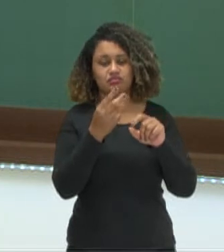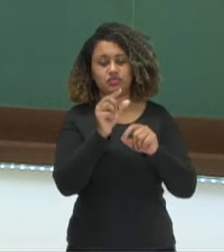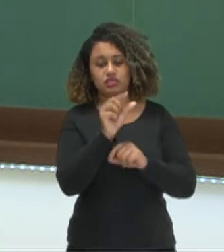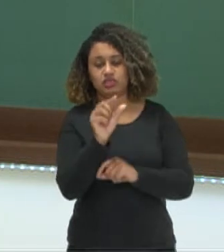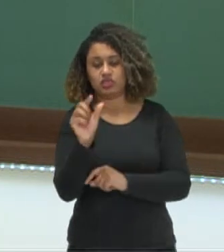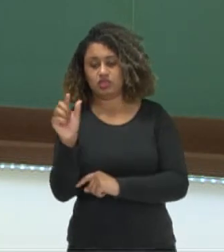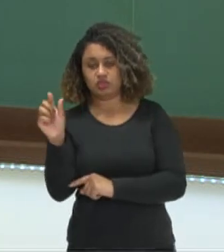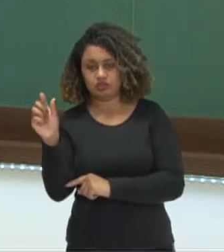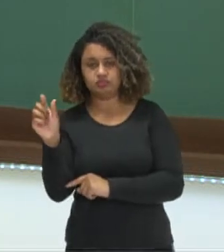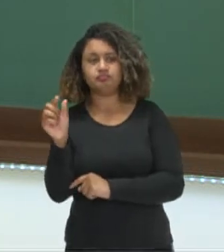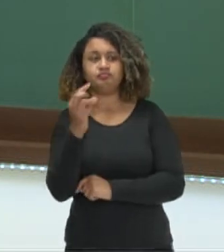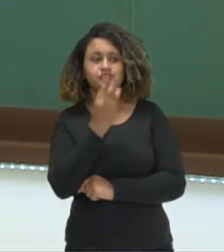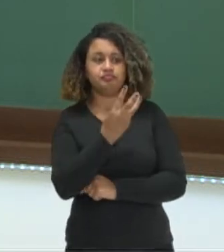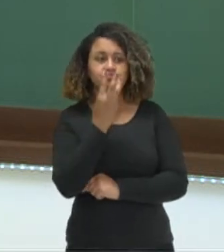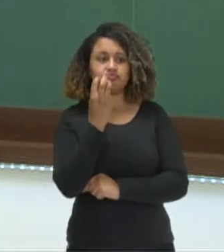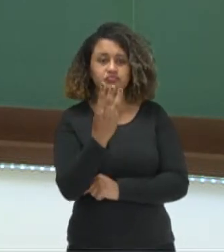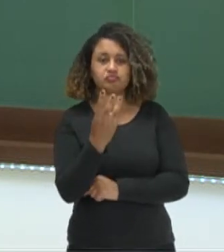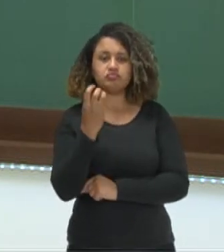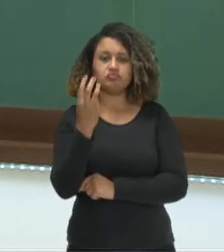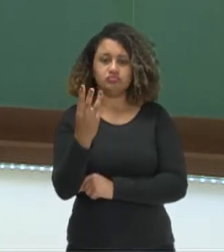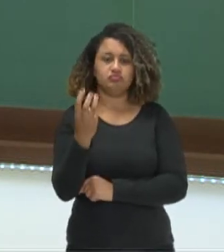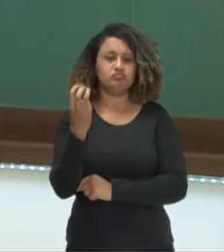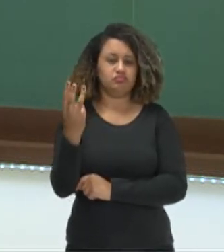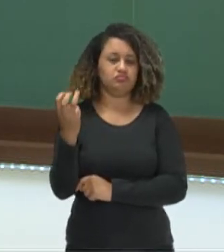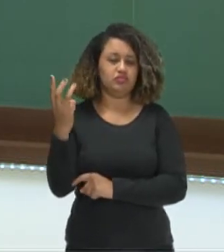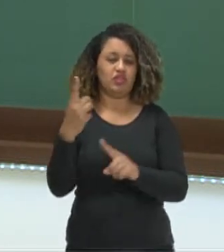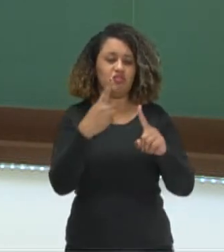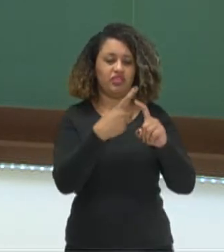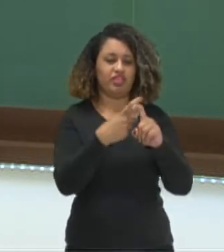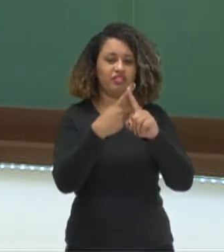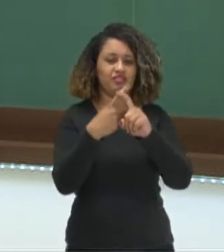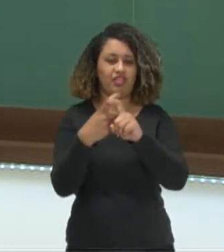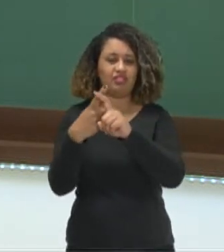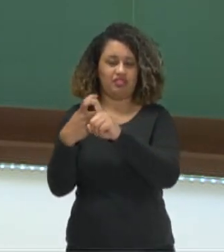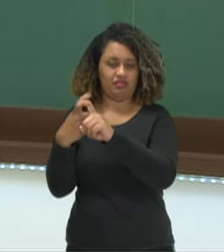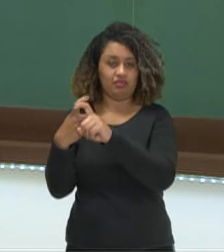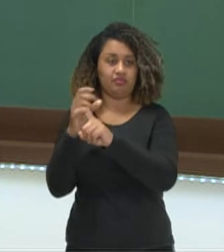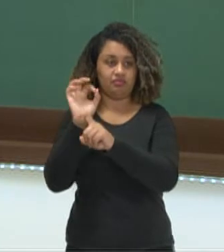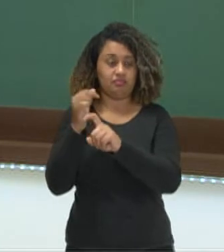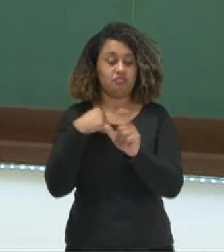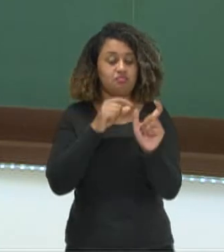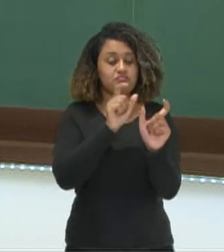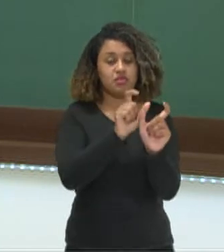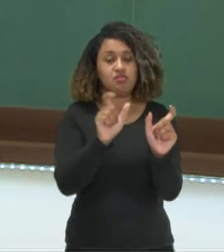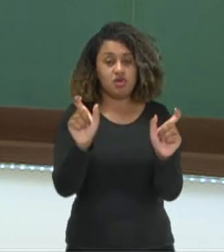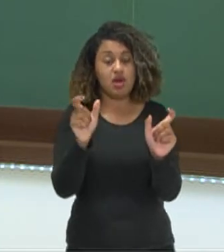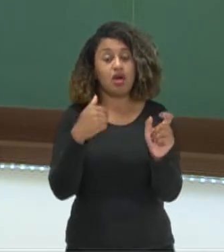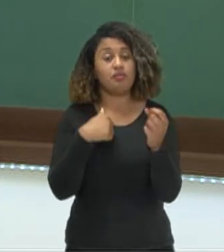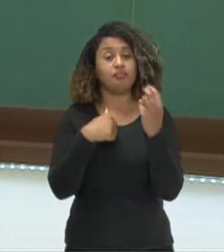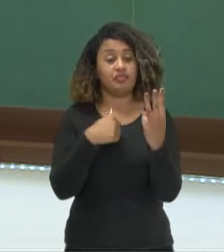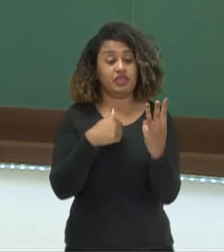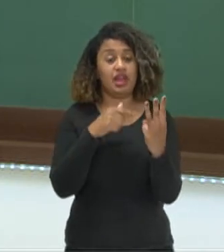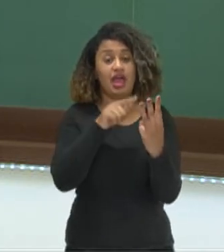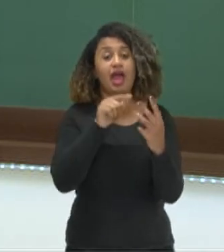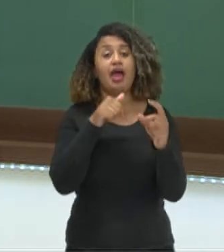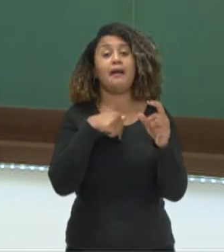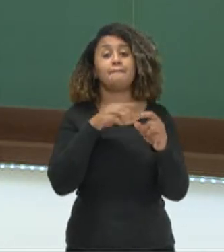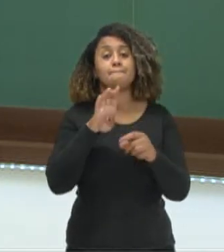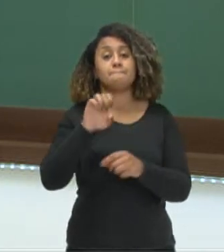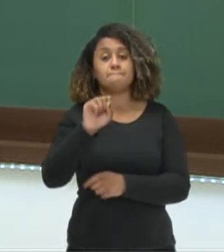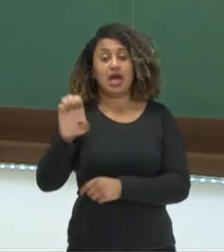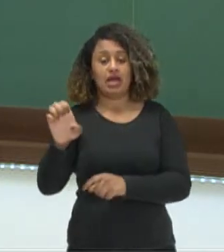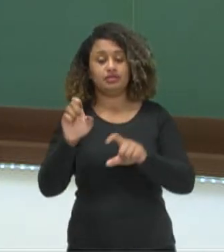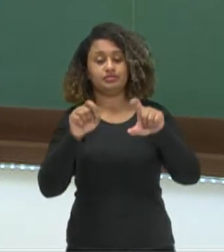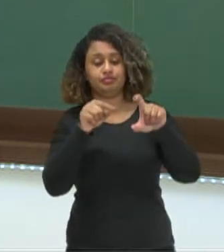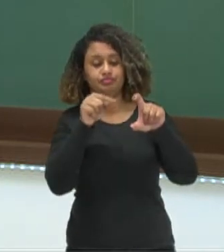3. 3 vezes 3 vezes 3, 6 vezes. Repare que o 3 é a nossa base. E